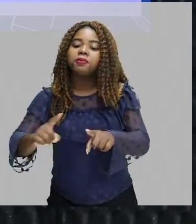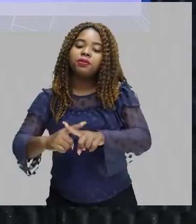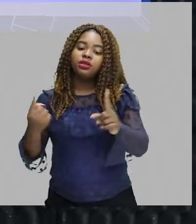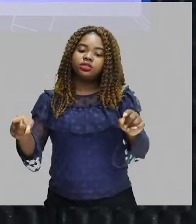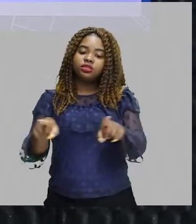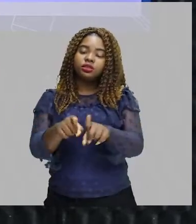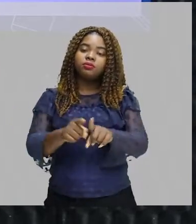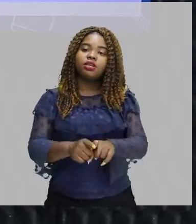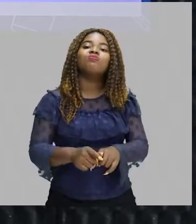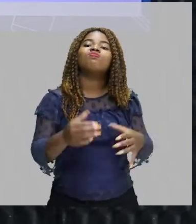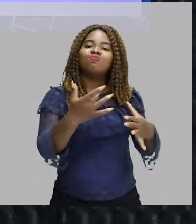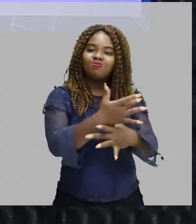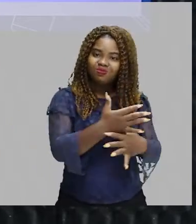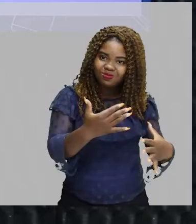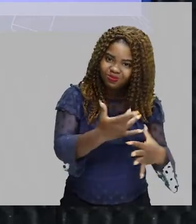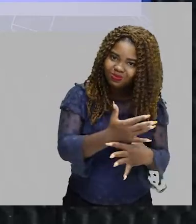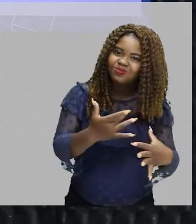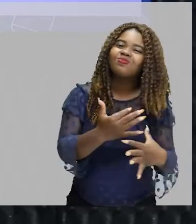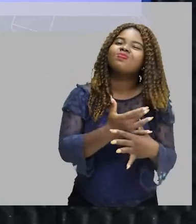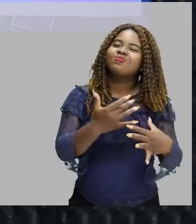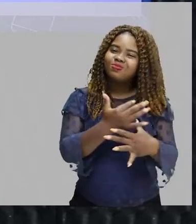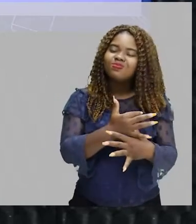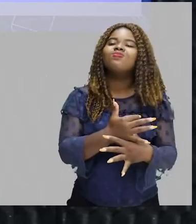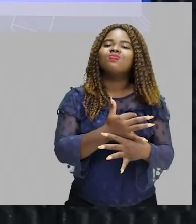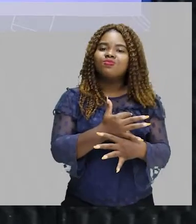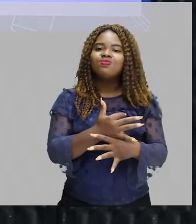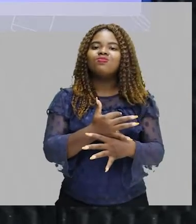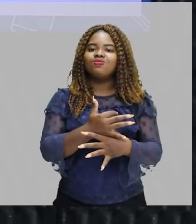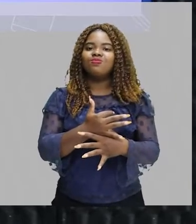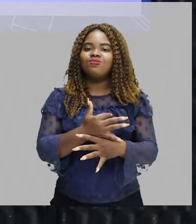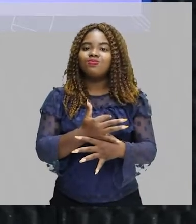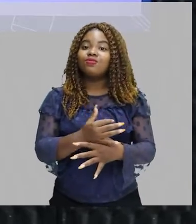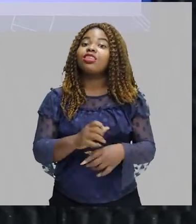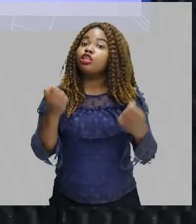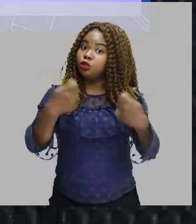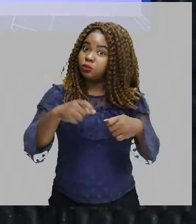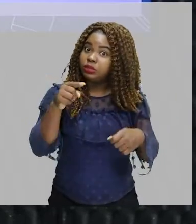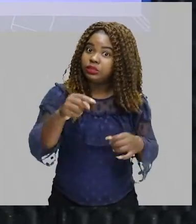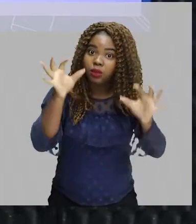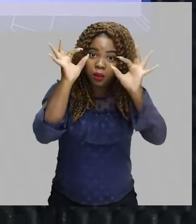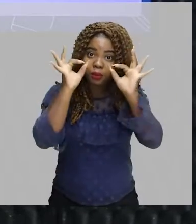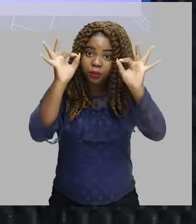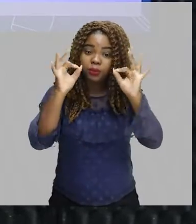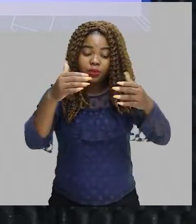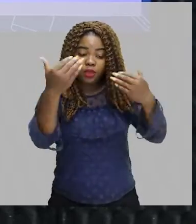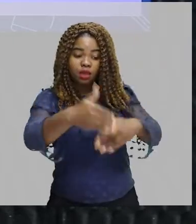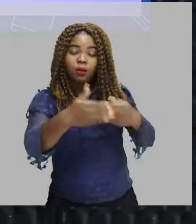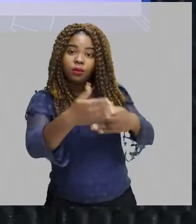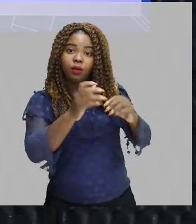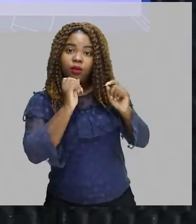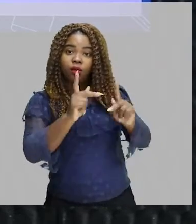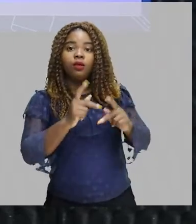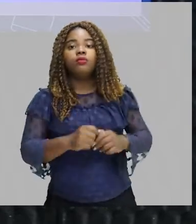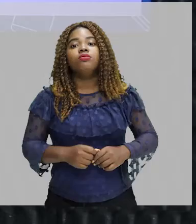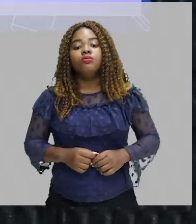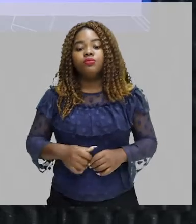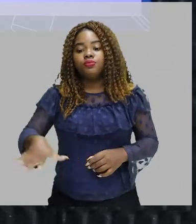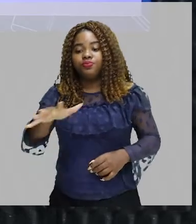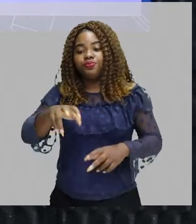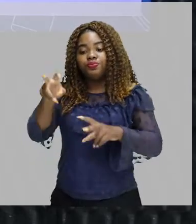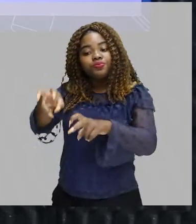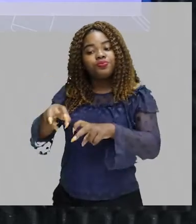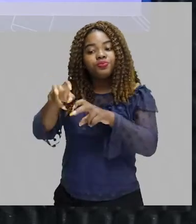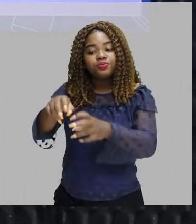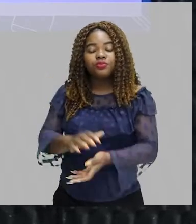espaço urbano, galera, tá? E por mais que isso daí tu precisa estar atento, tá na tua prova. Por mais que o espaço